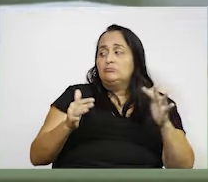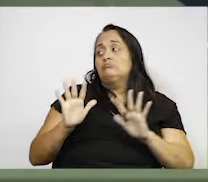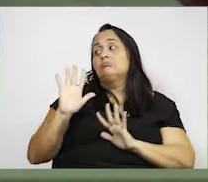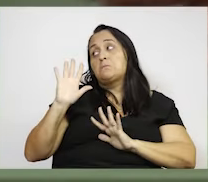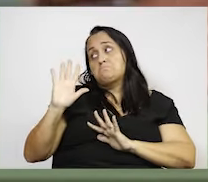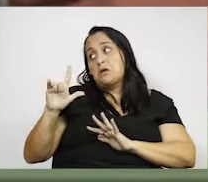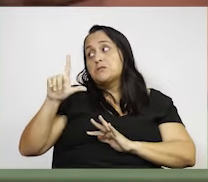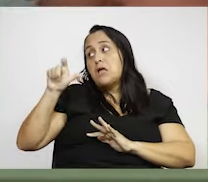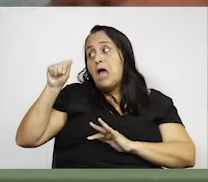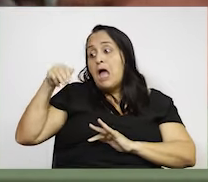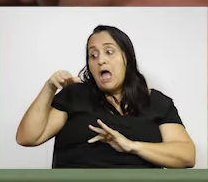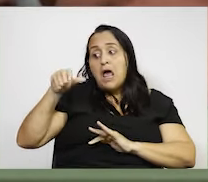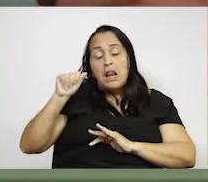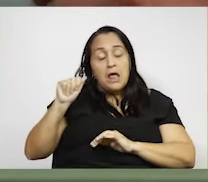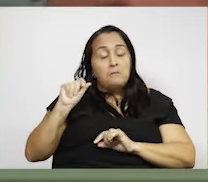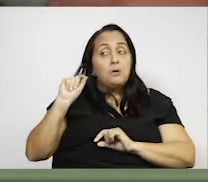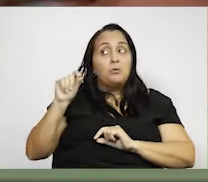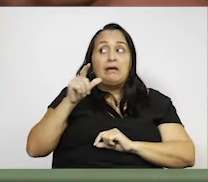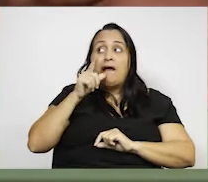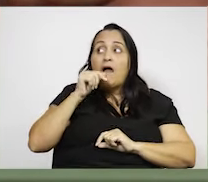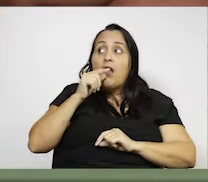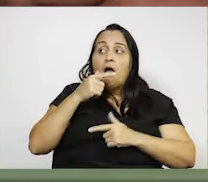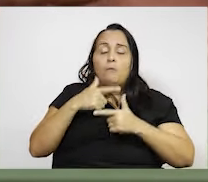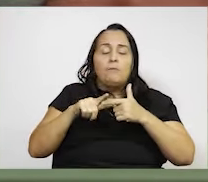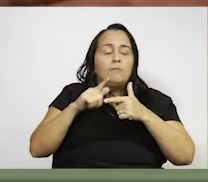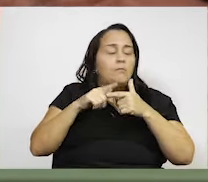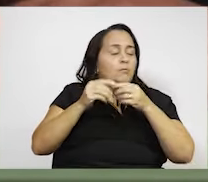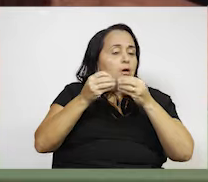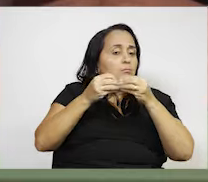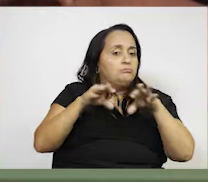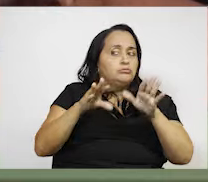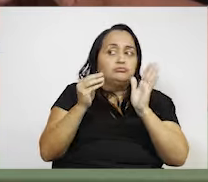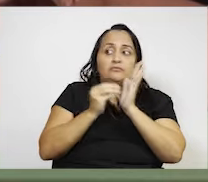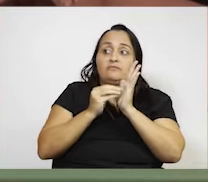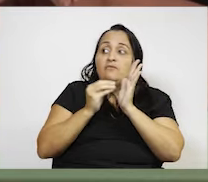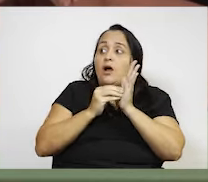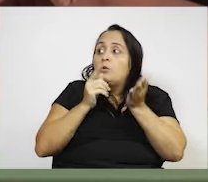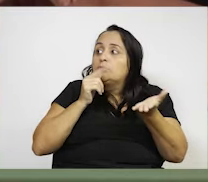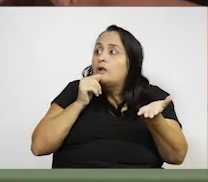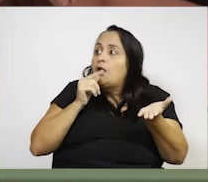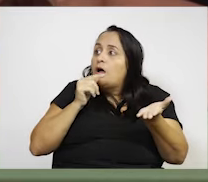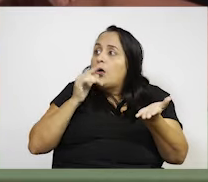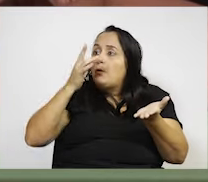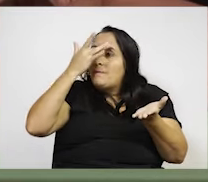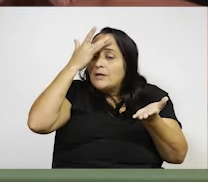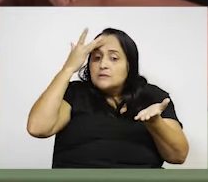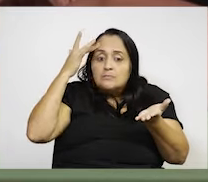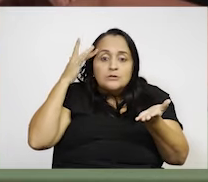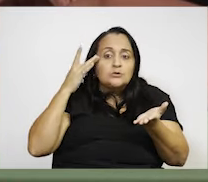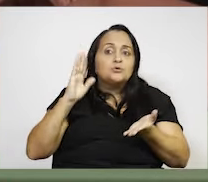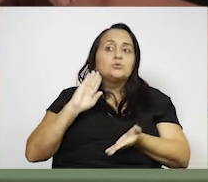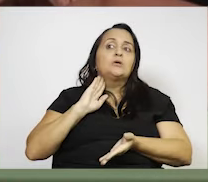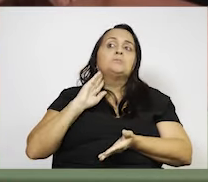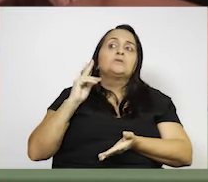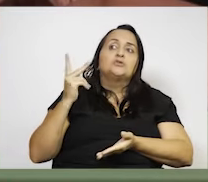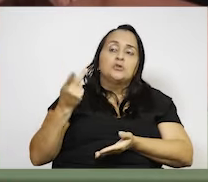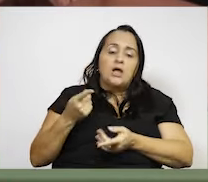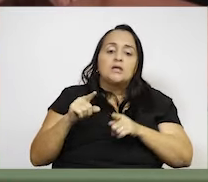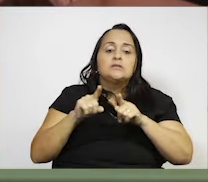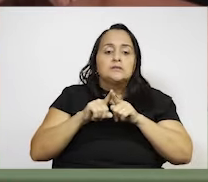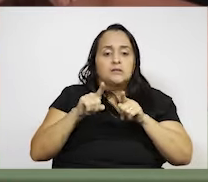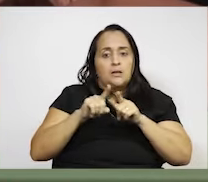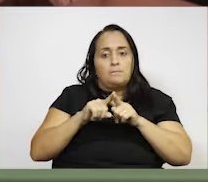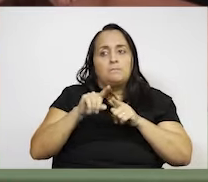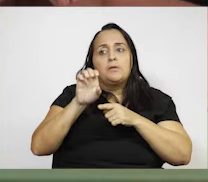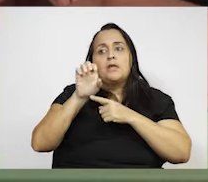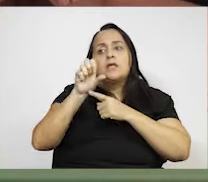de abastecimento ficou comprometido. Sem contar também que pode faltar água para as pessoas em Minas Gerais e no Espírito Santo. A água deve ficar cheia